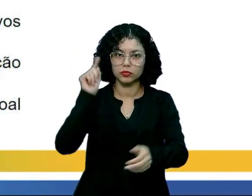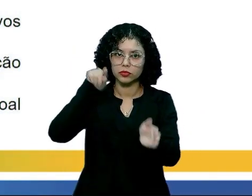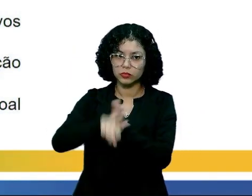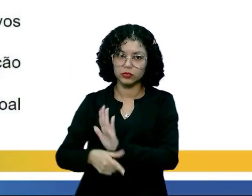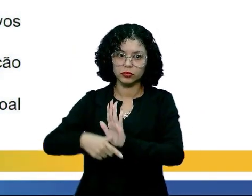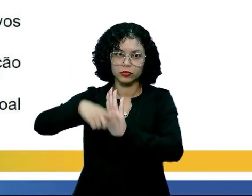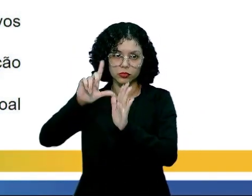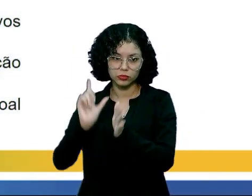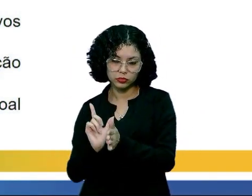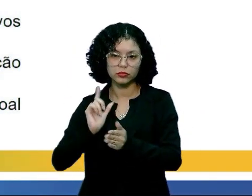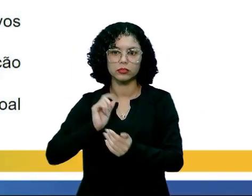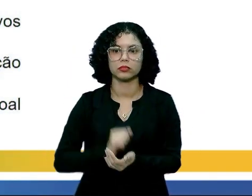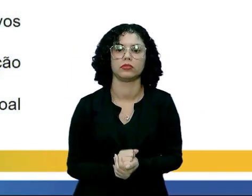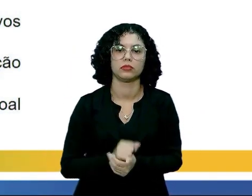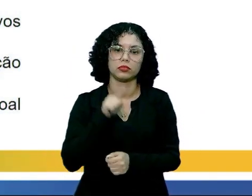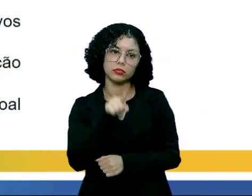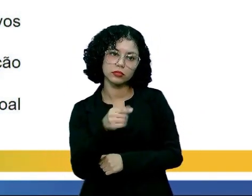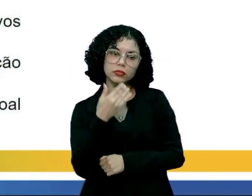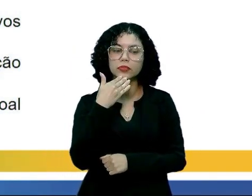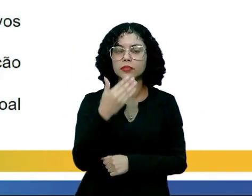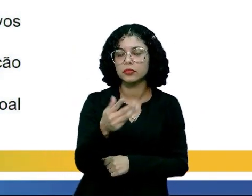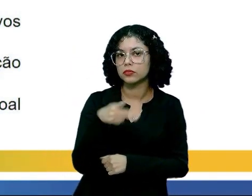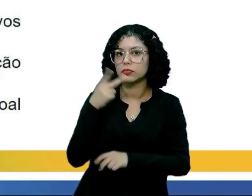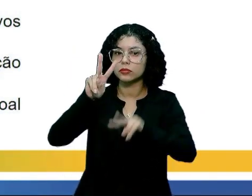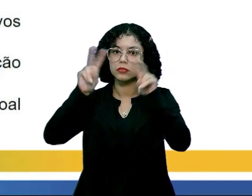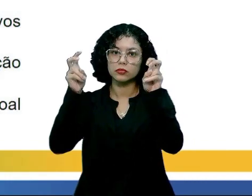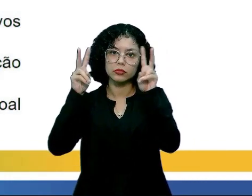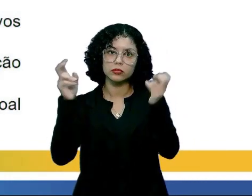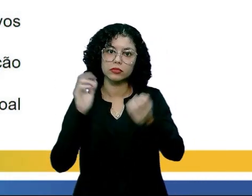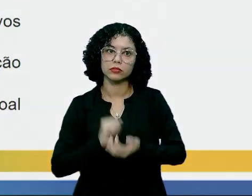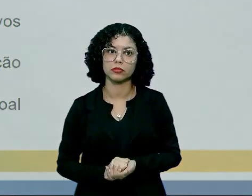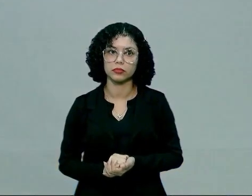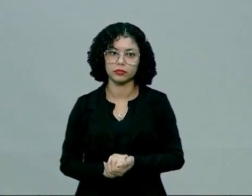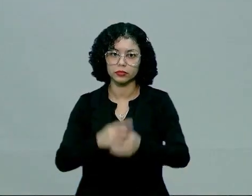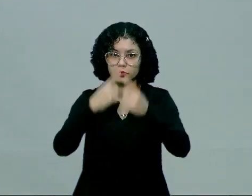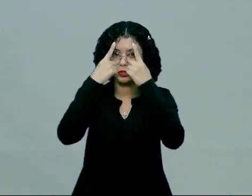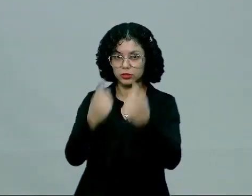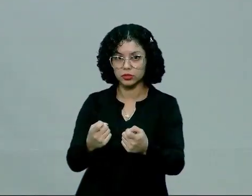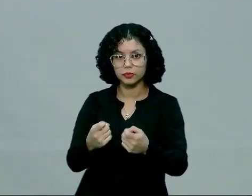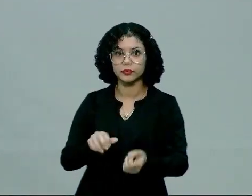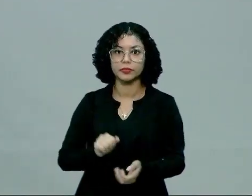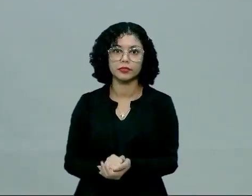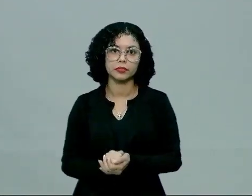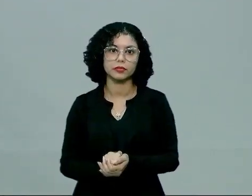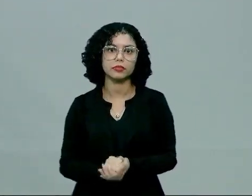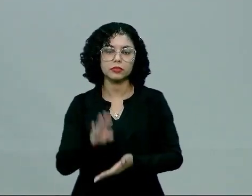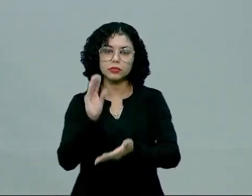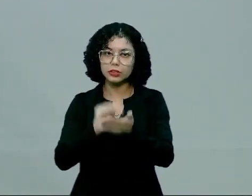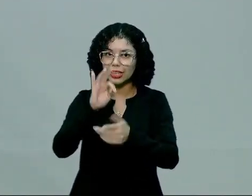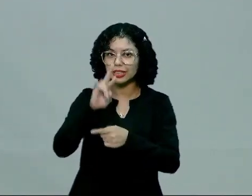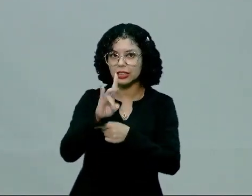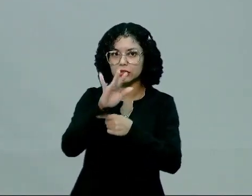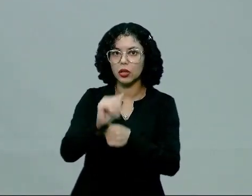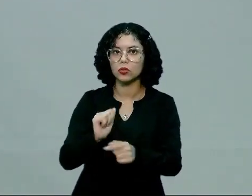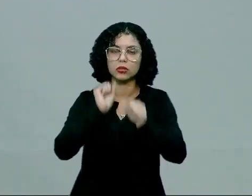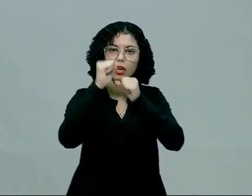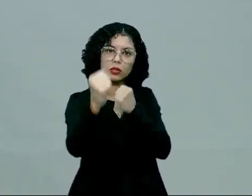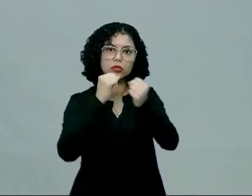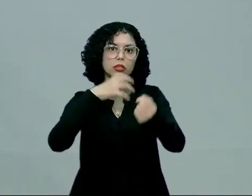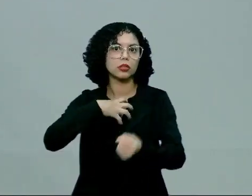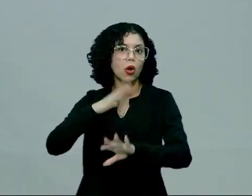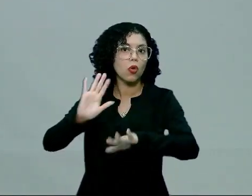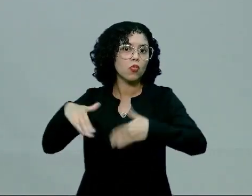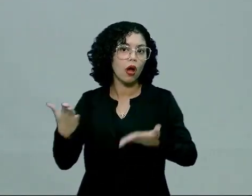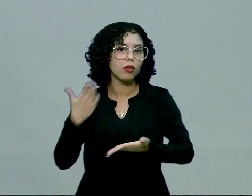questão anteriormente a questão ela tá abordando o aspecto da violência e o aspecto da inserção da luta em que